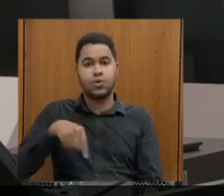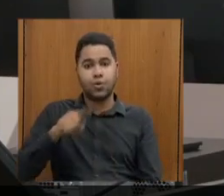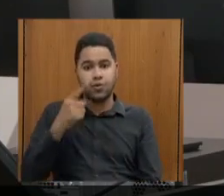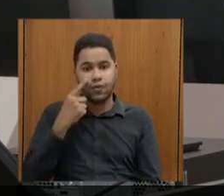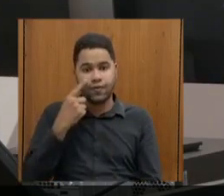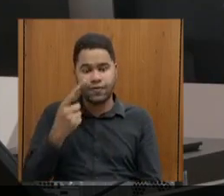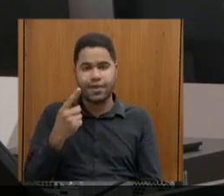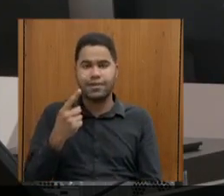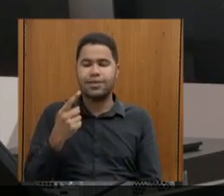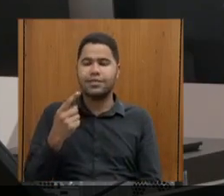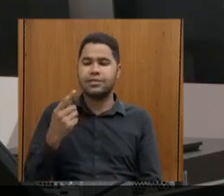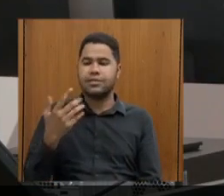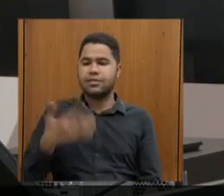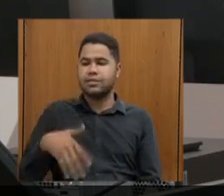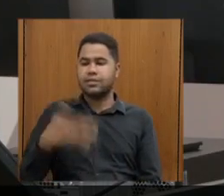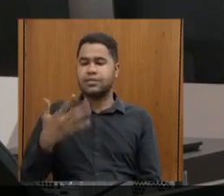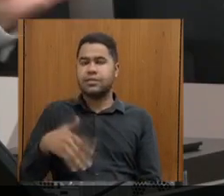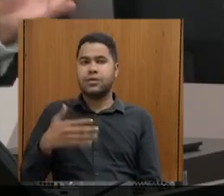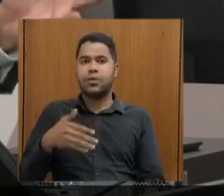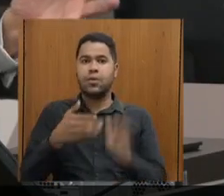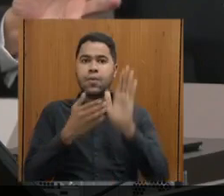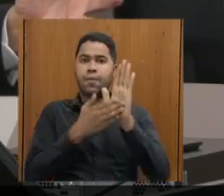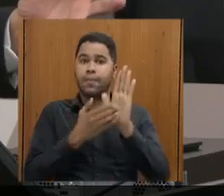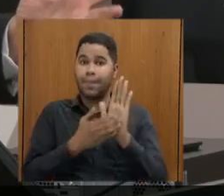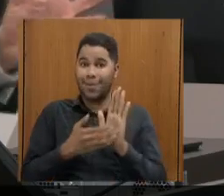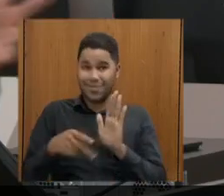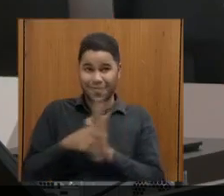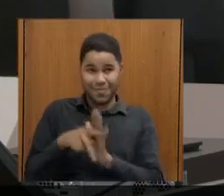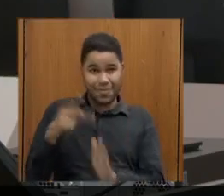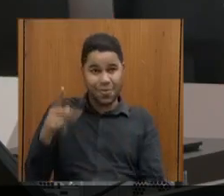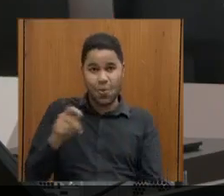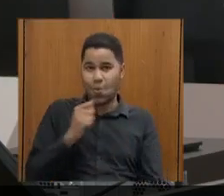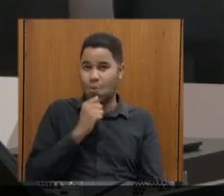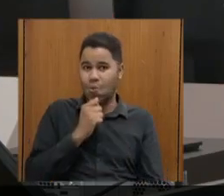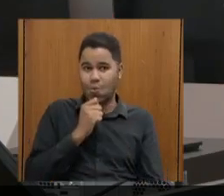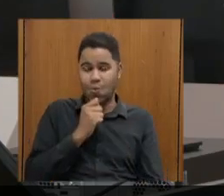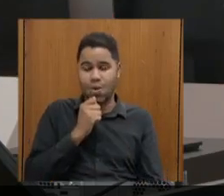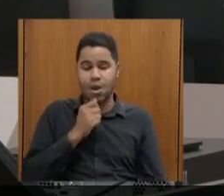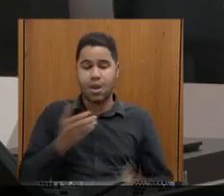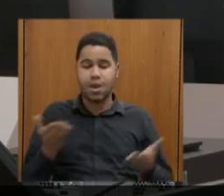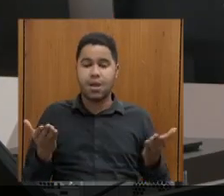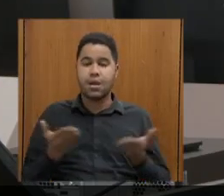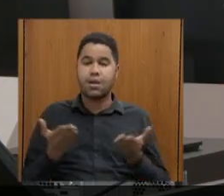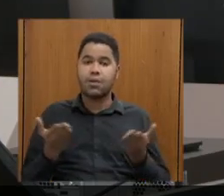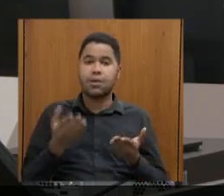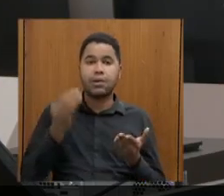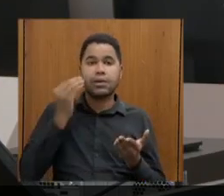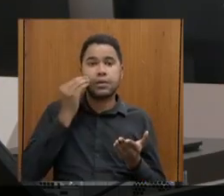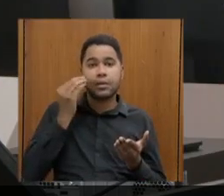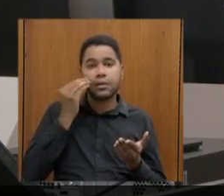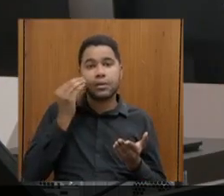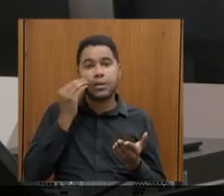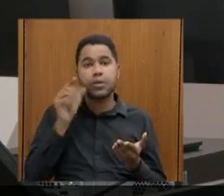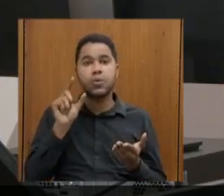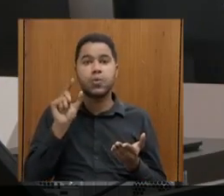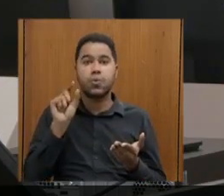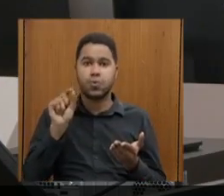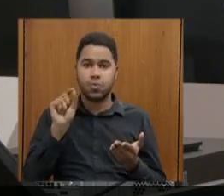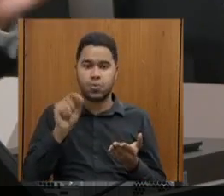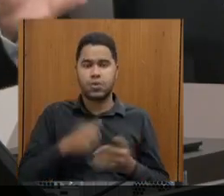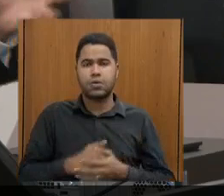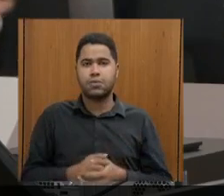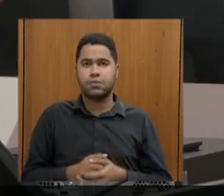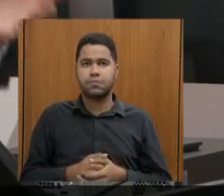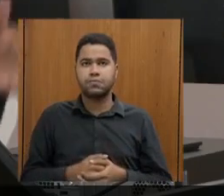ele é soberbado inclusive com pautas que não são deles agora mesmo estou tentando alguns dias